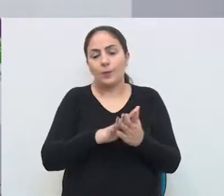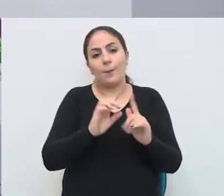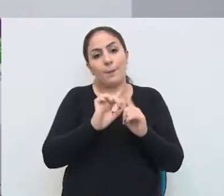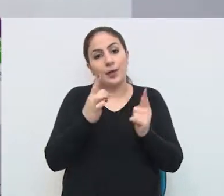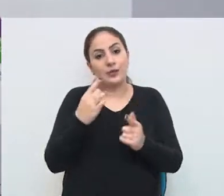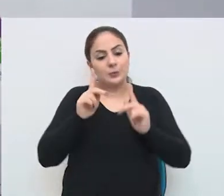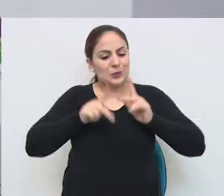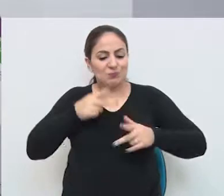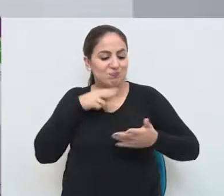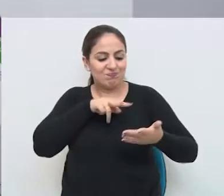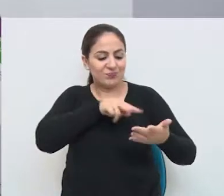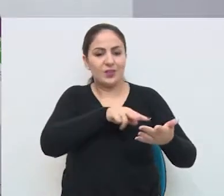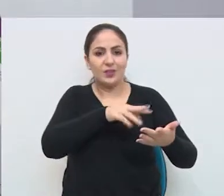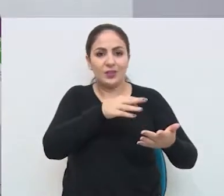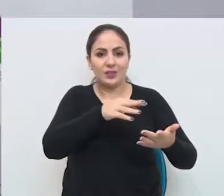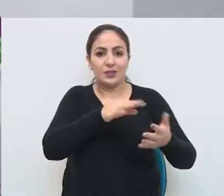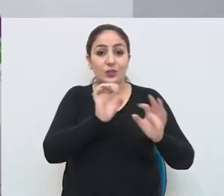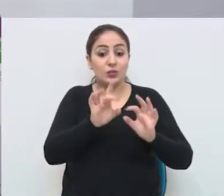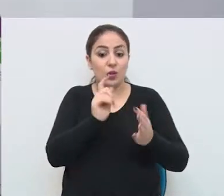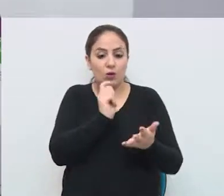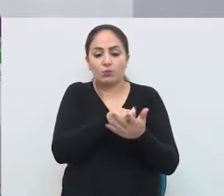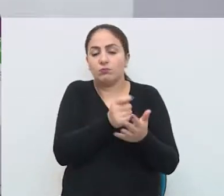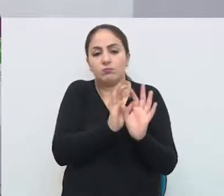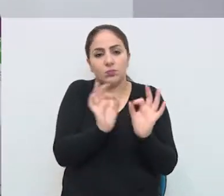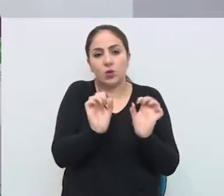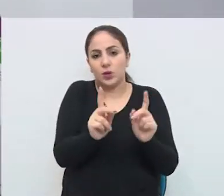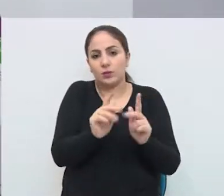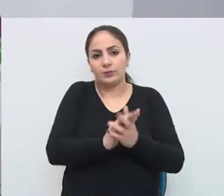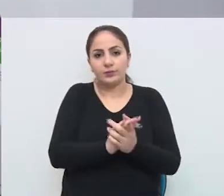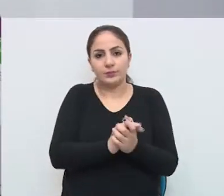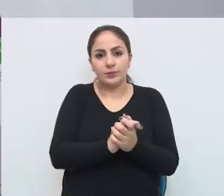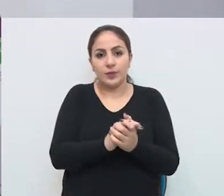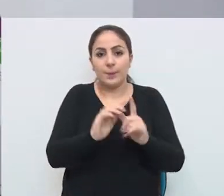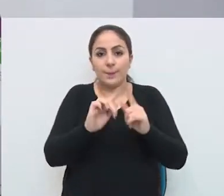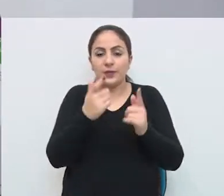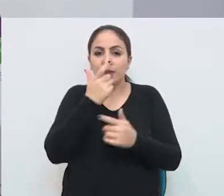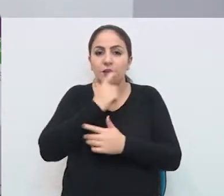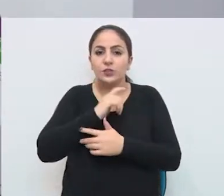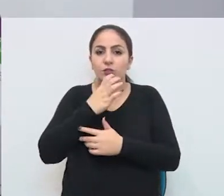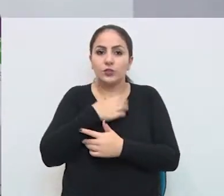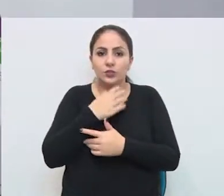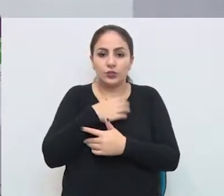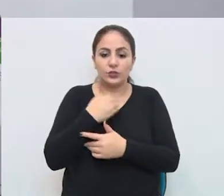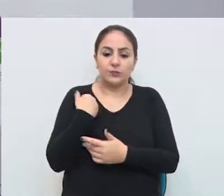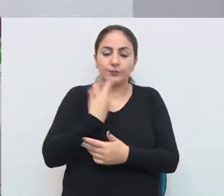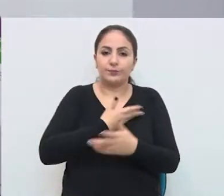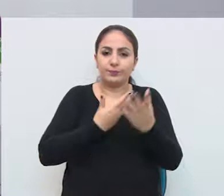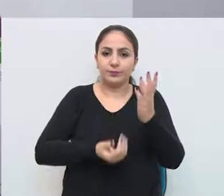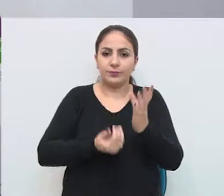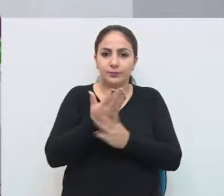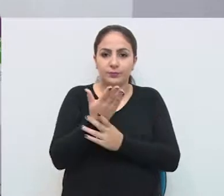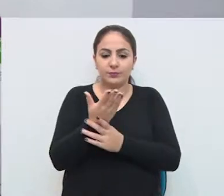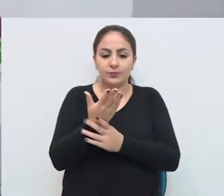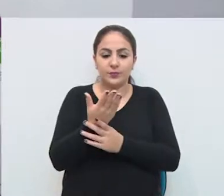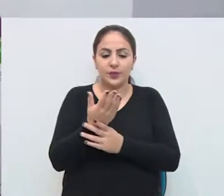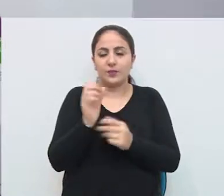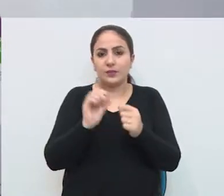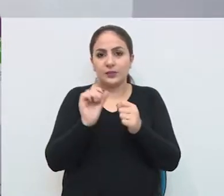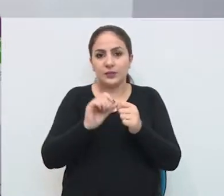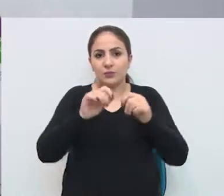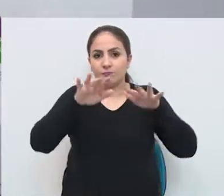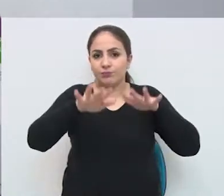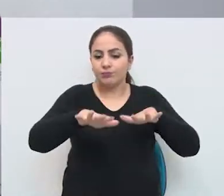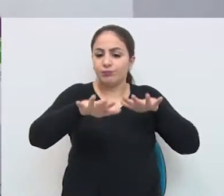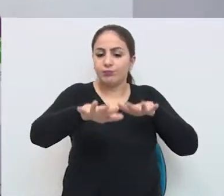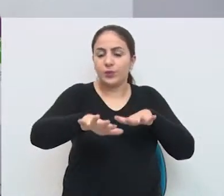que a maioria das pessoas não vê, né? Você simplesmente compra e paga e fica por isso. Então, acho que é uma maneira de a gente criar, fazer